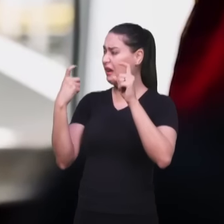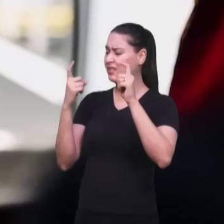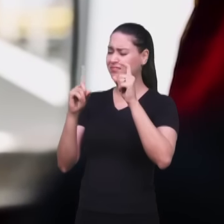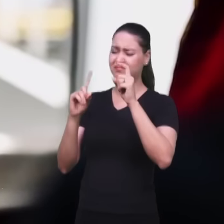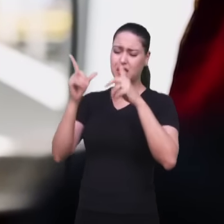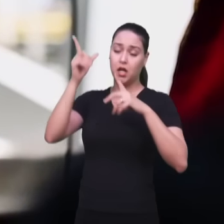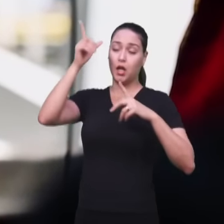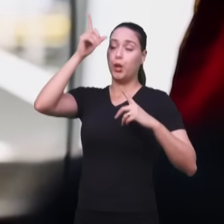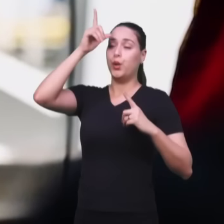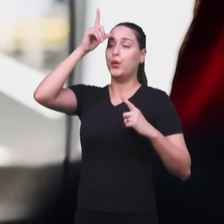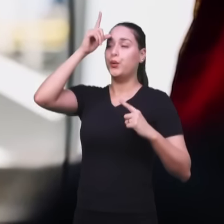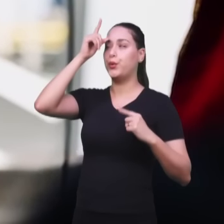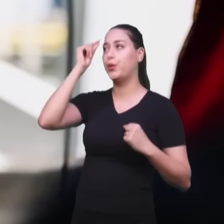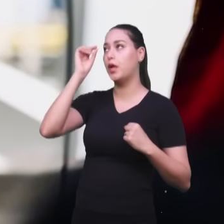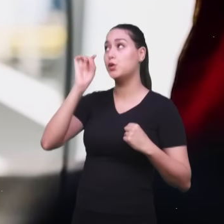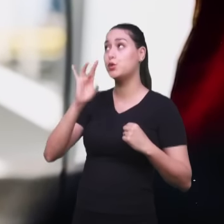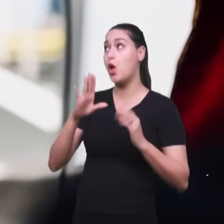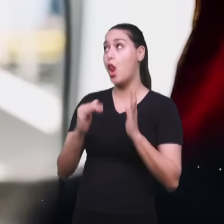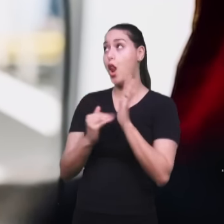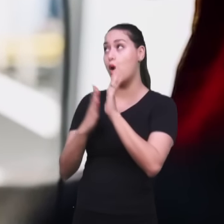é louvar